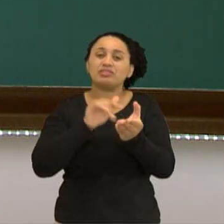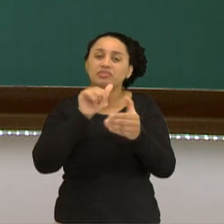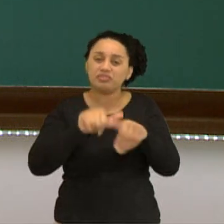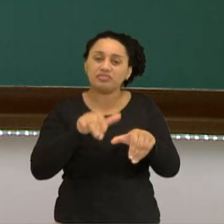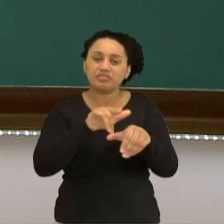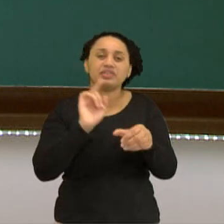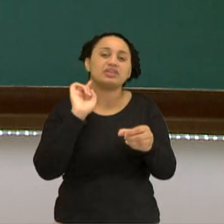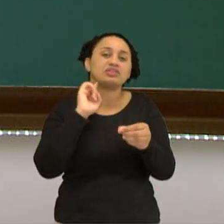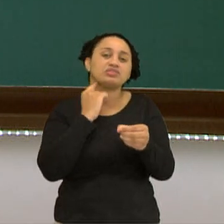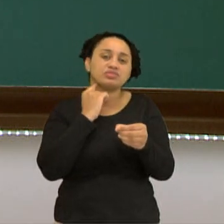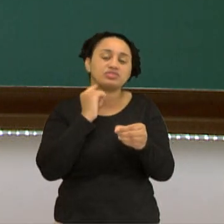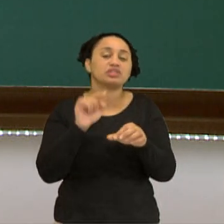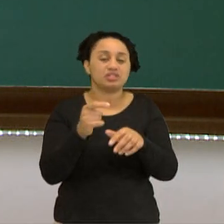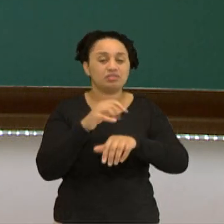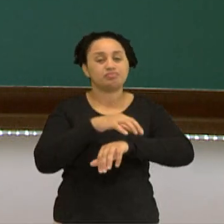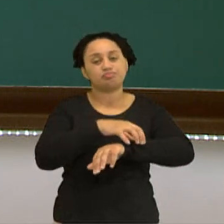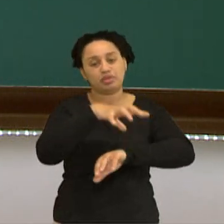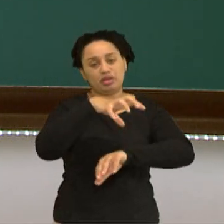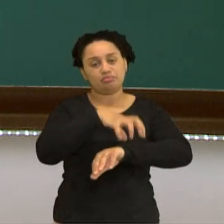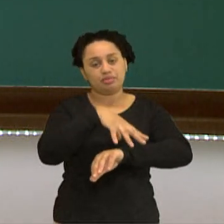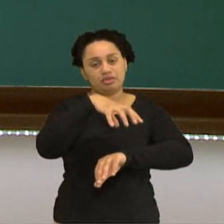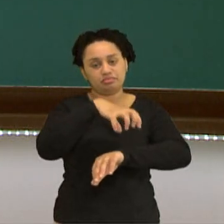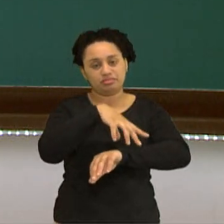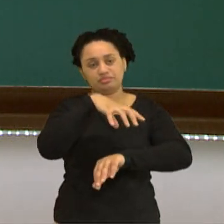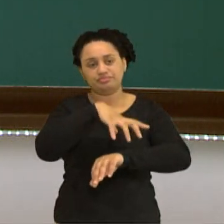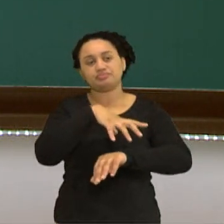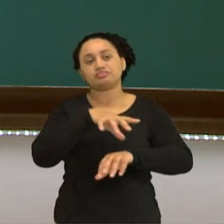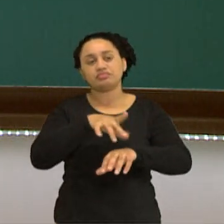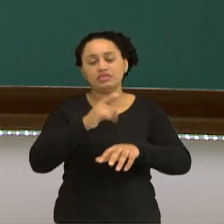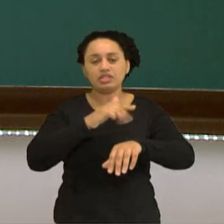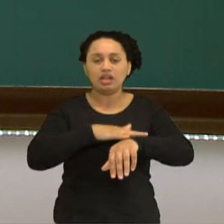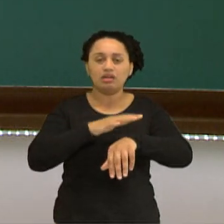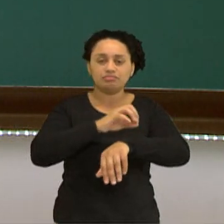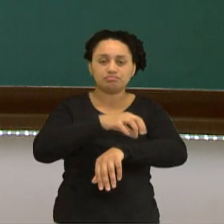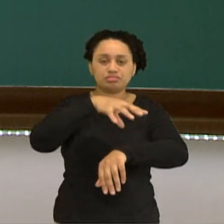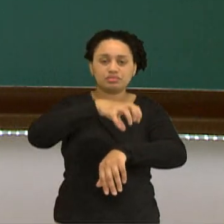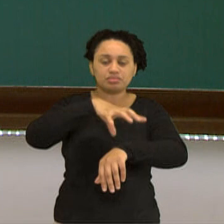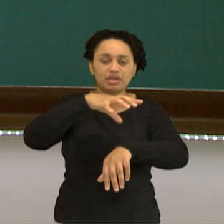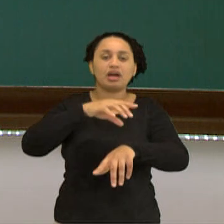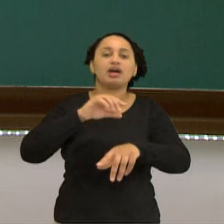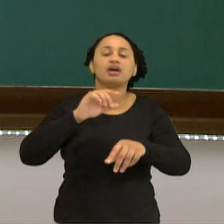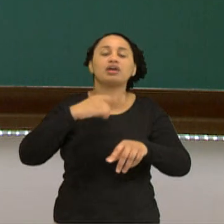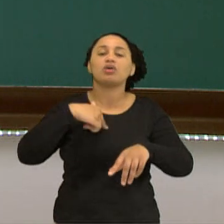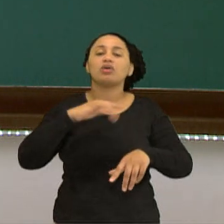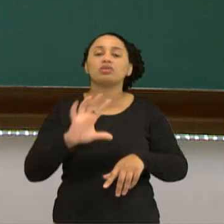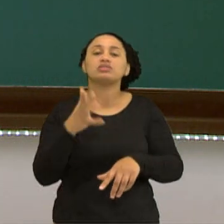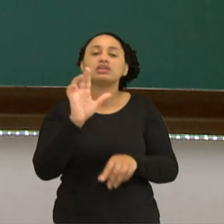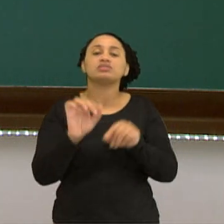acabam inflamando. E ao inflamarem, né, a gente passa a ter essa patologia que nós vamos chamar